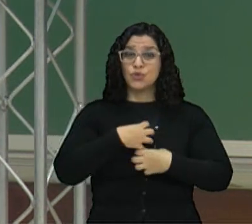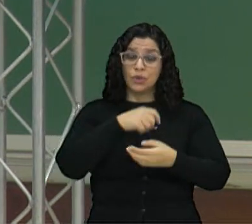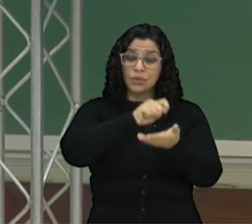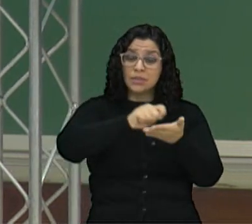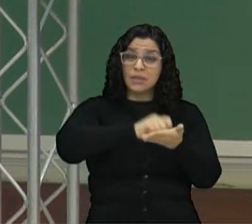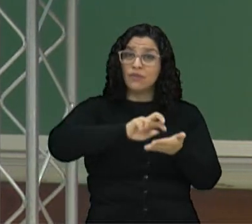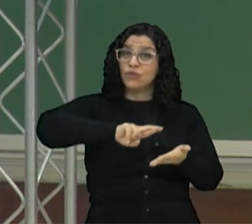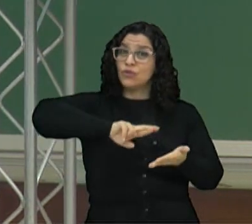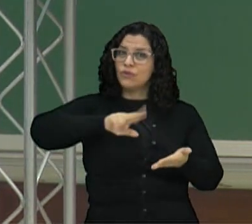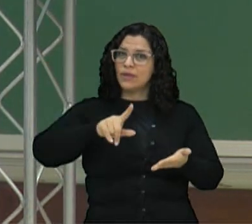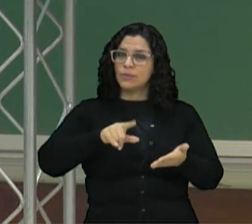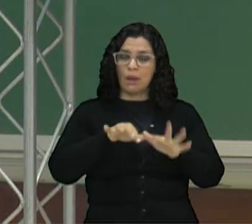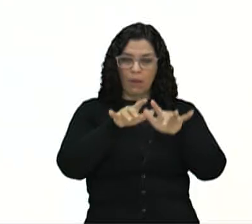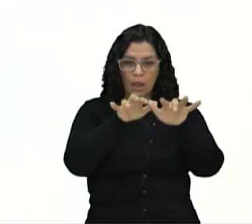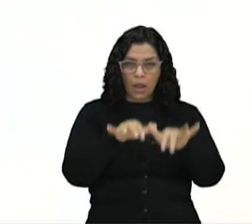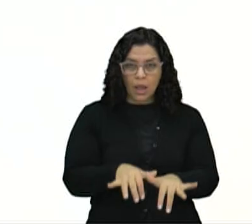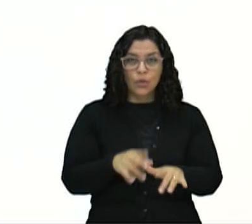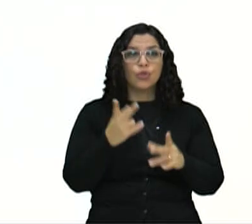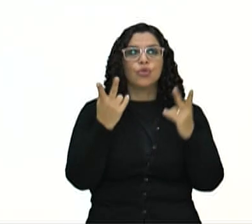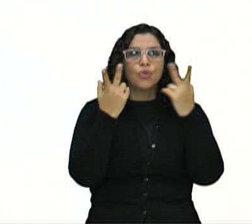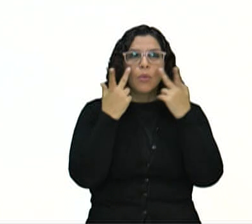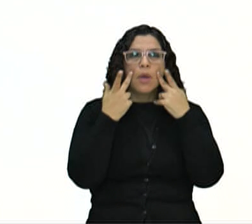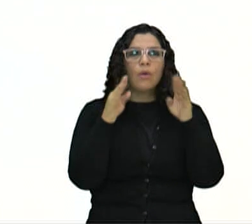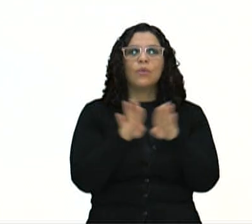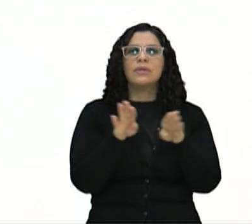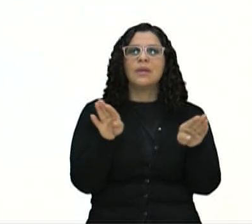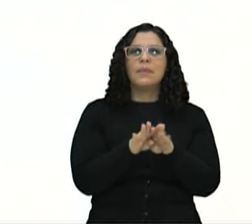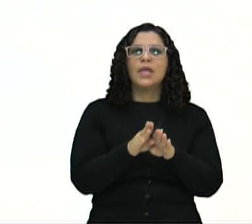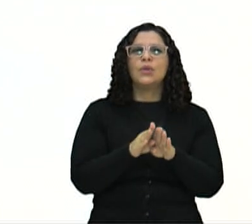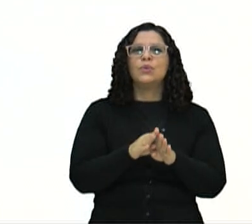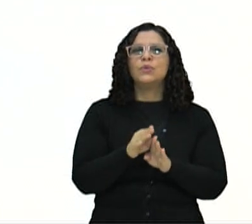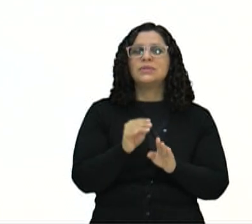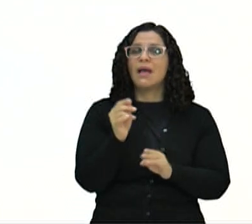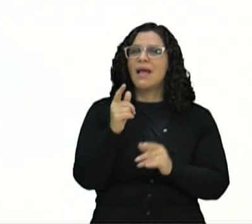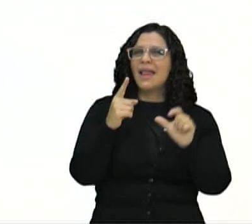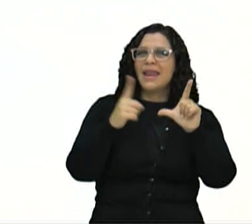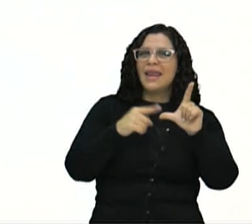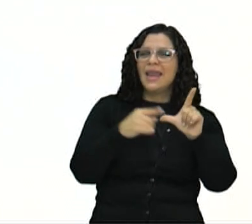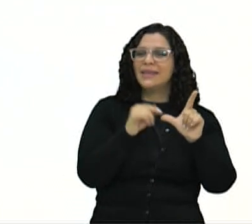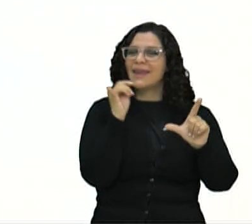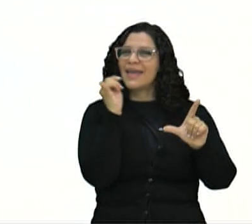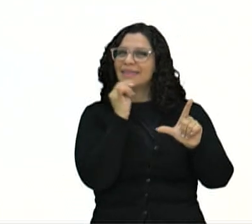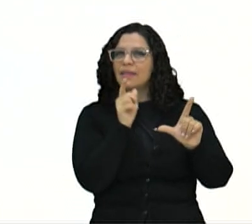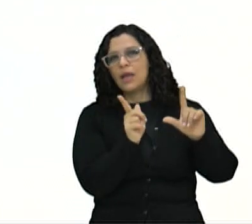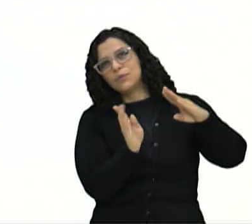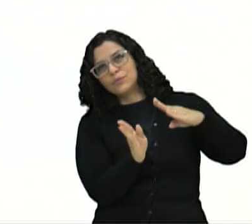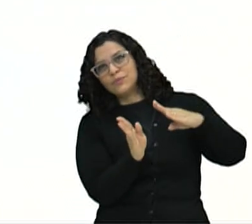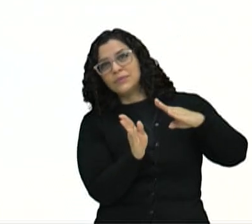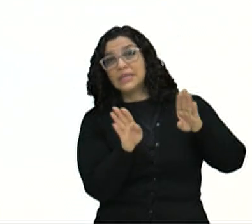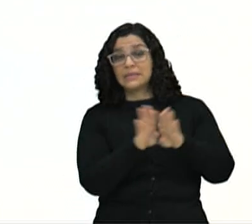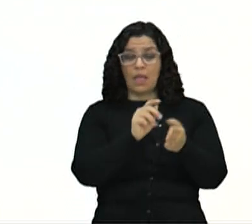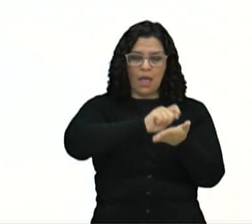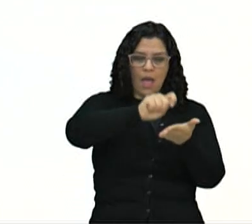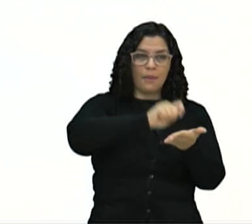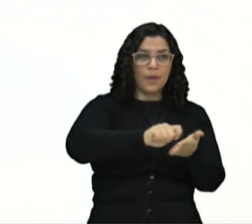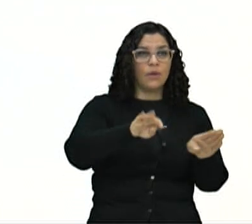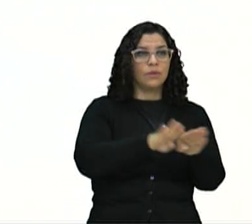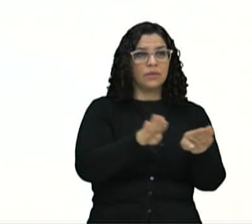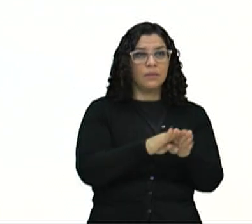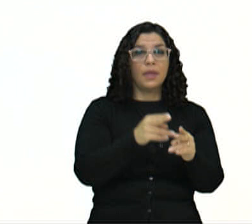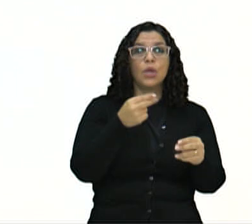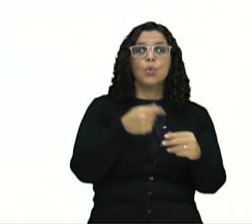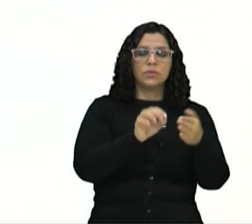é um texto que é digitado, normalmente utiliza-se o itálico. Se é um texto escrito à mão,